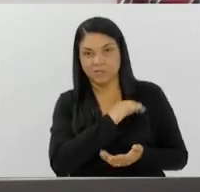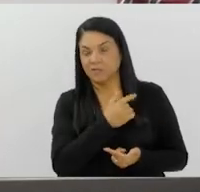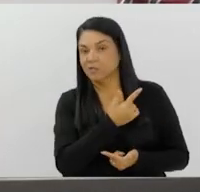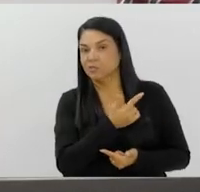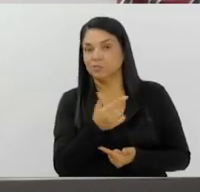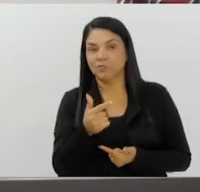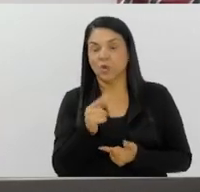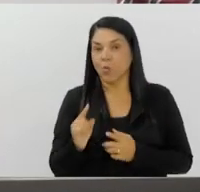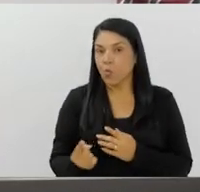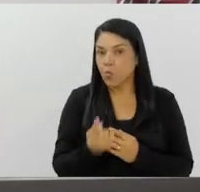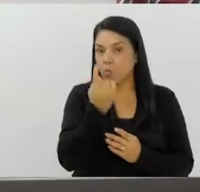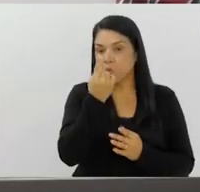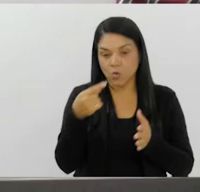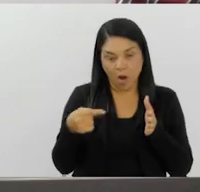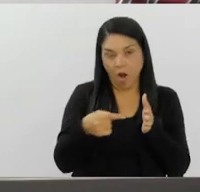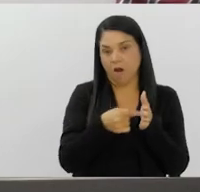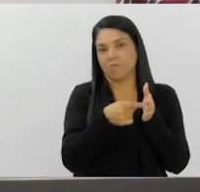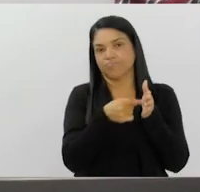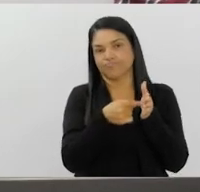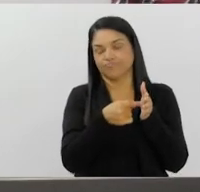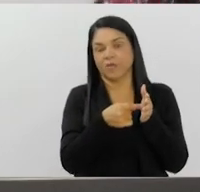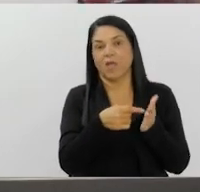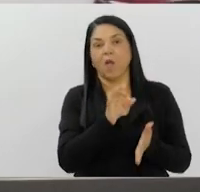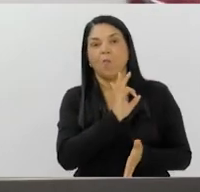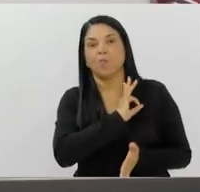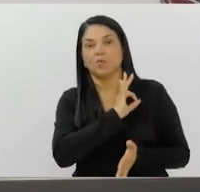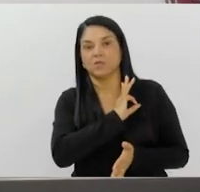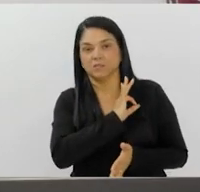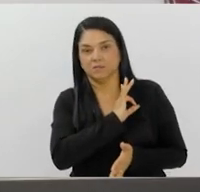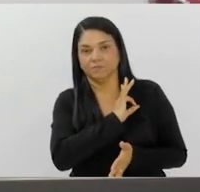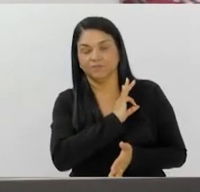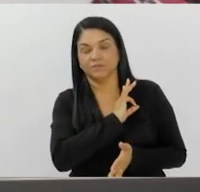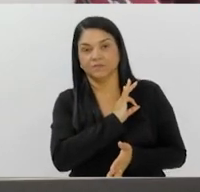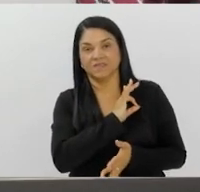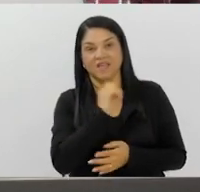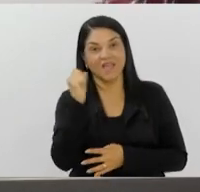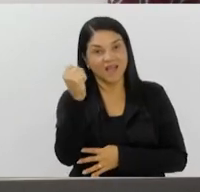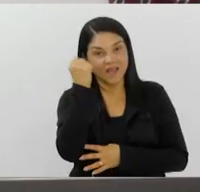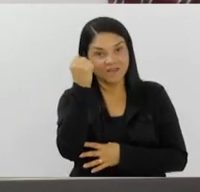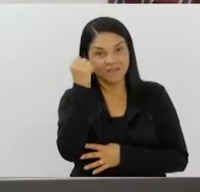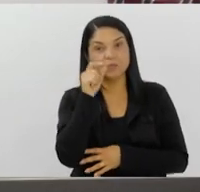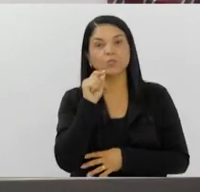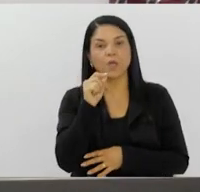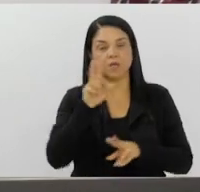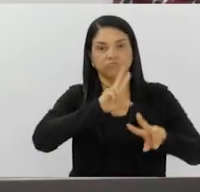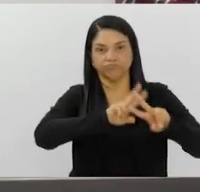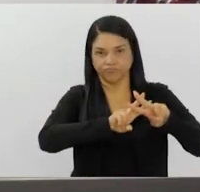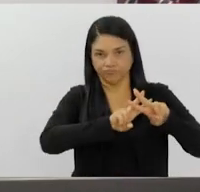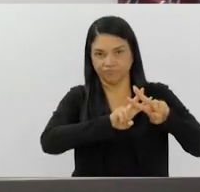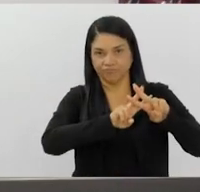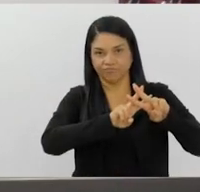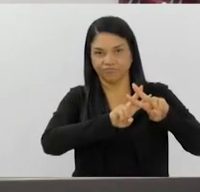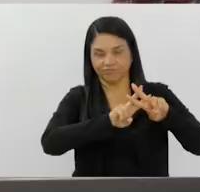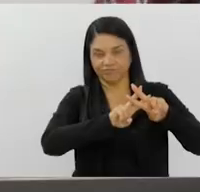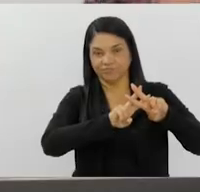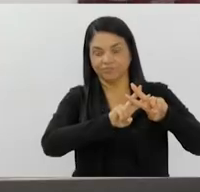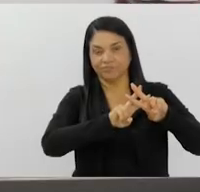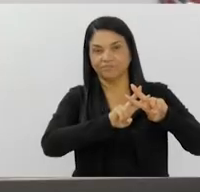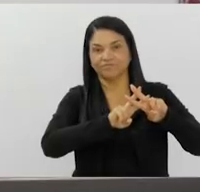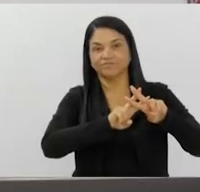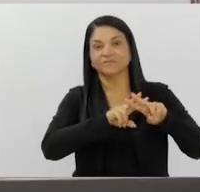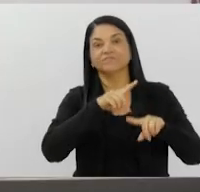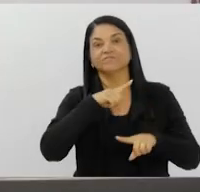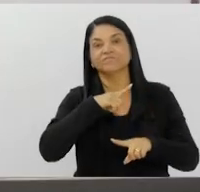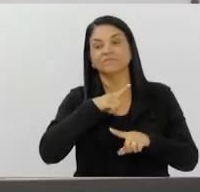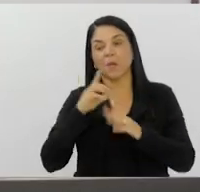único acusador era o policial e o grande agravante que levou a condenação foi que estava E